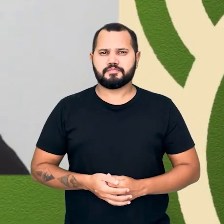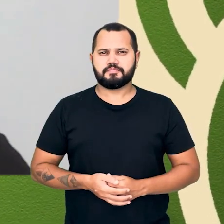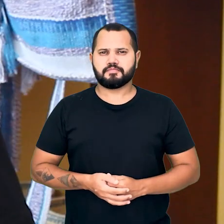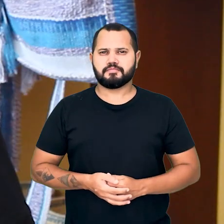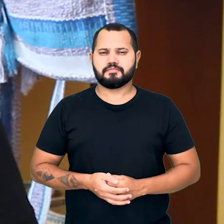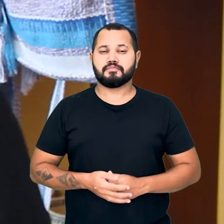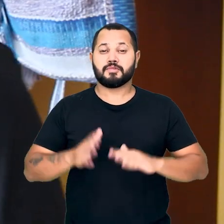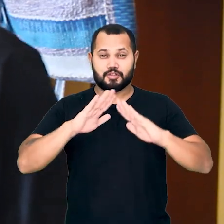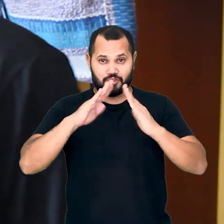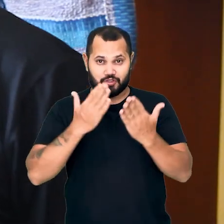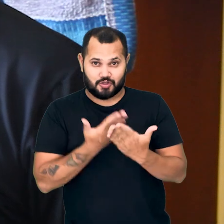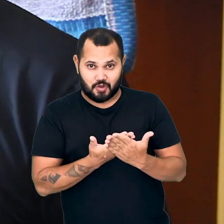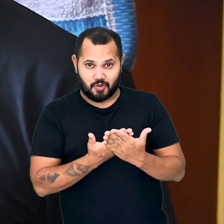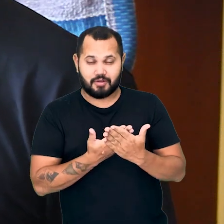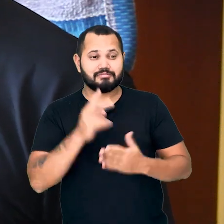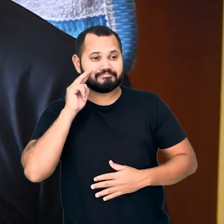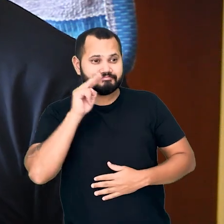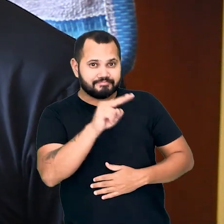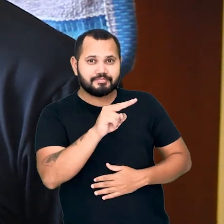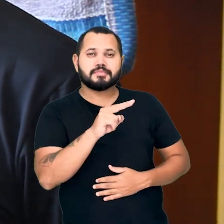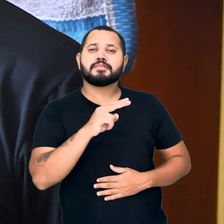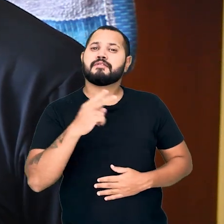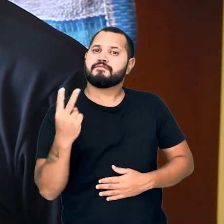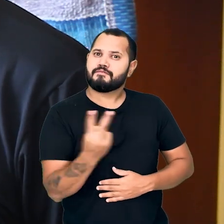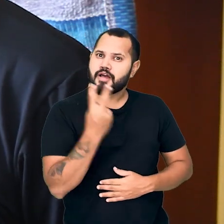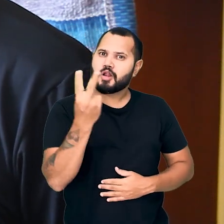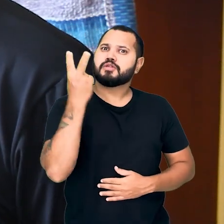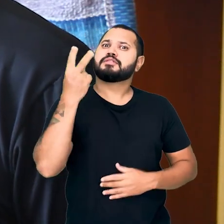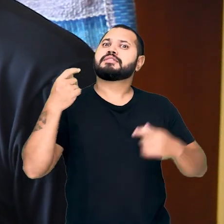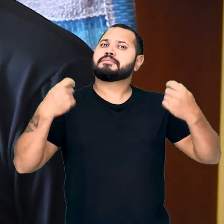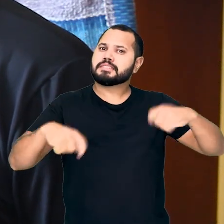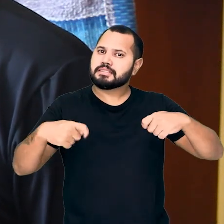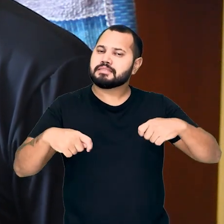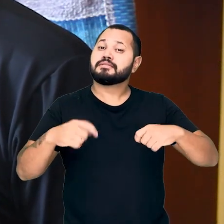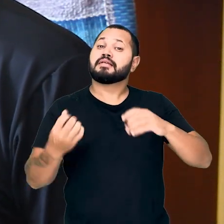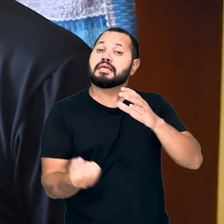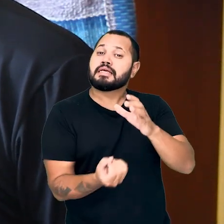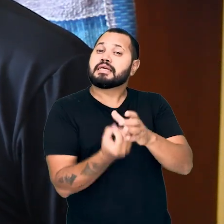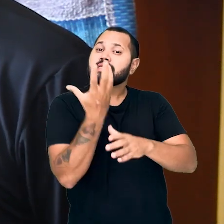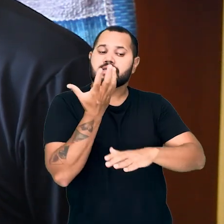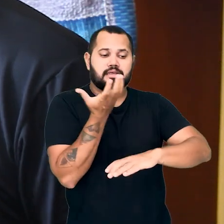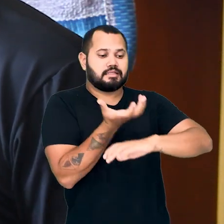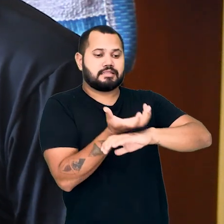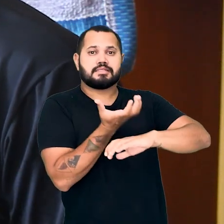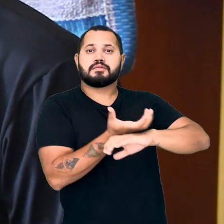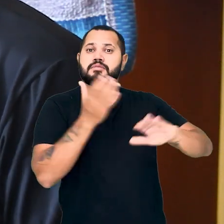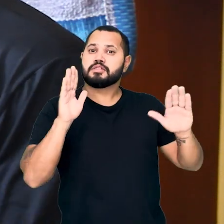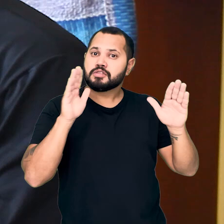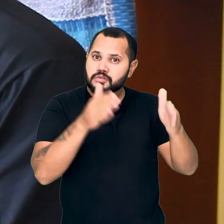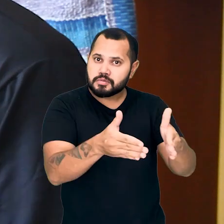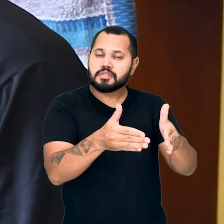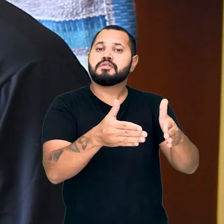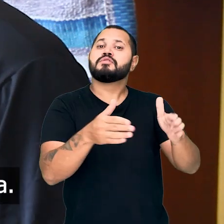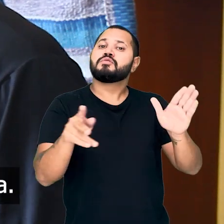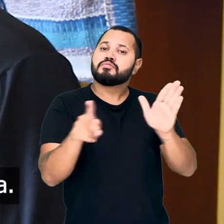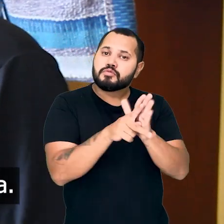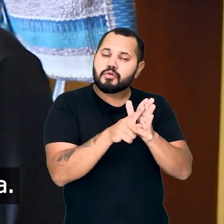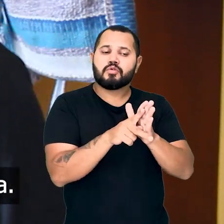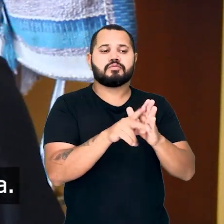delas. A escola também começar a valorizar, criar uma disciplina, uma matéria